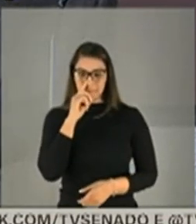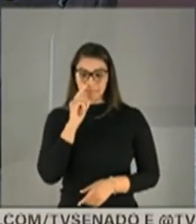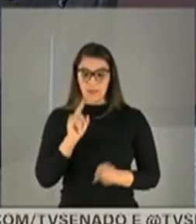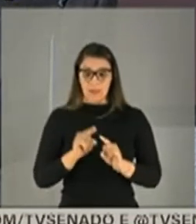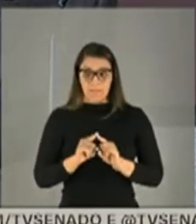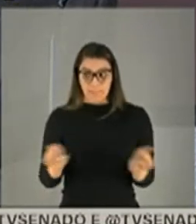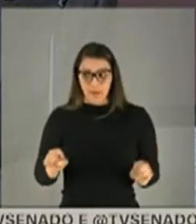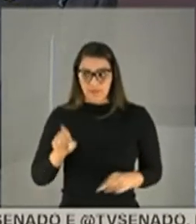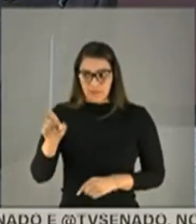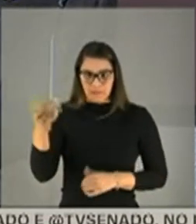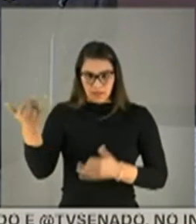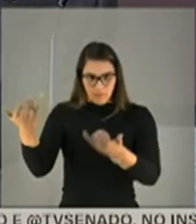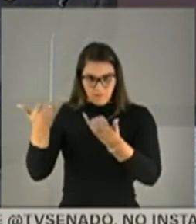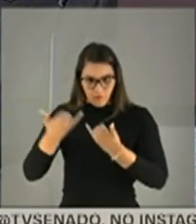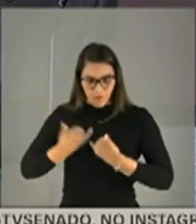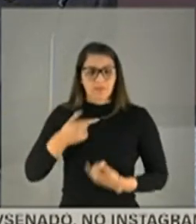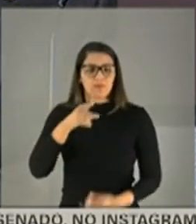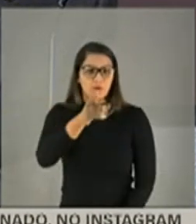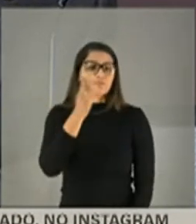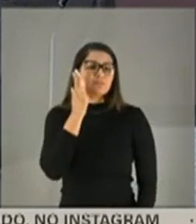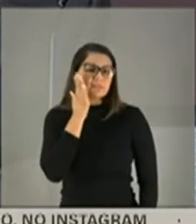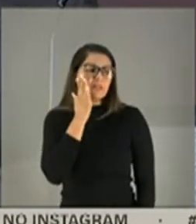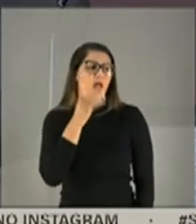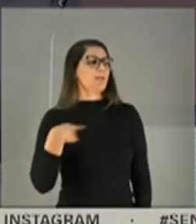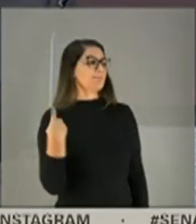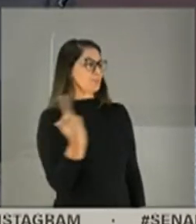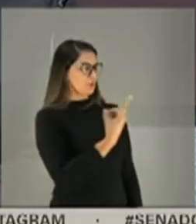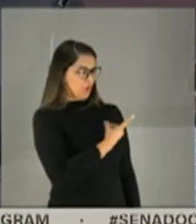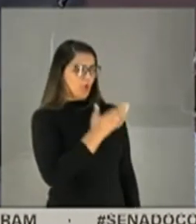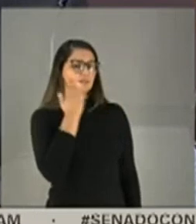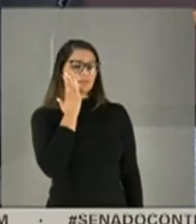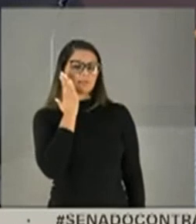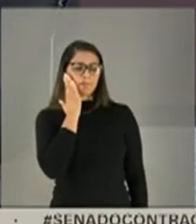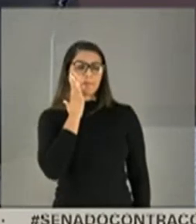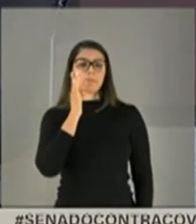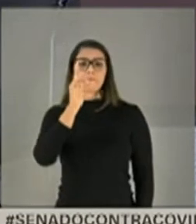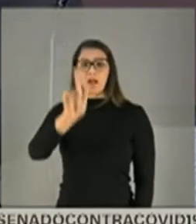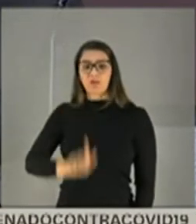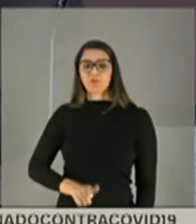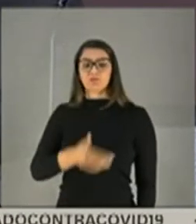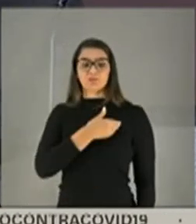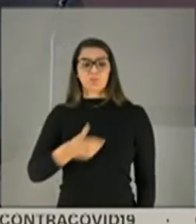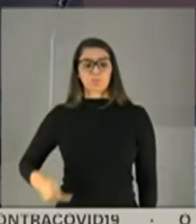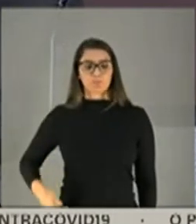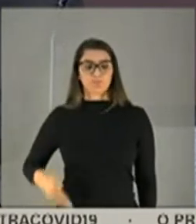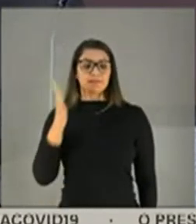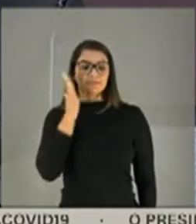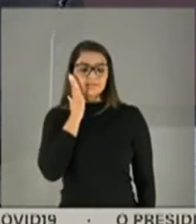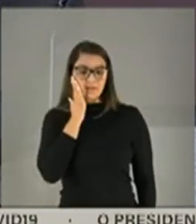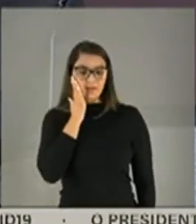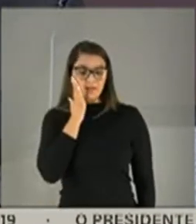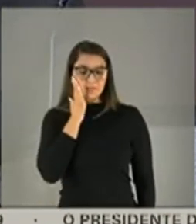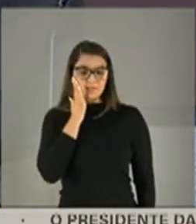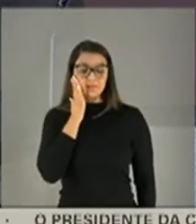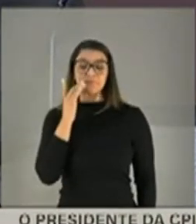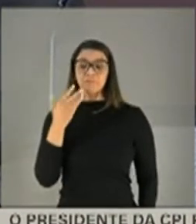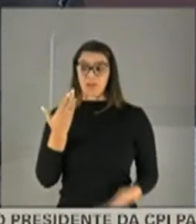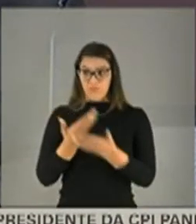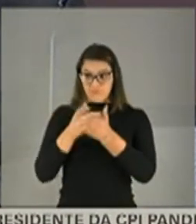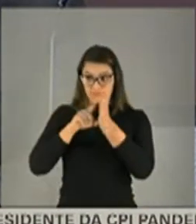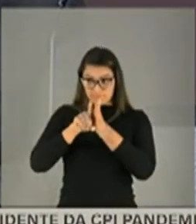Diante dessa informação, que é do seu conhecimento, que é do nosso conhecimento, é de conhecimento da gestão pública em geral, o nosso estudo demonstra